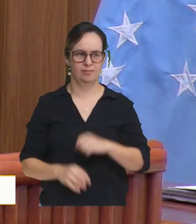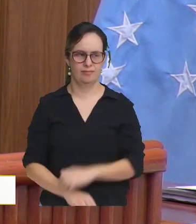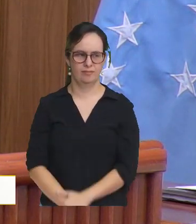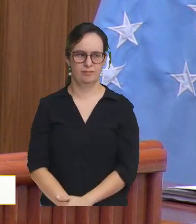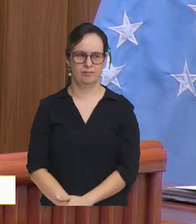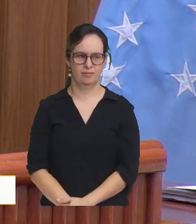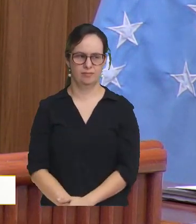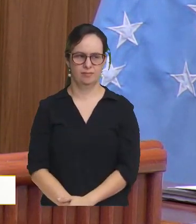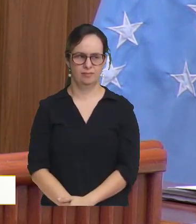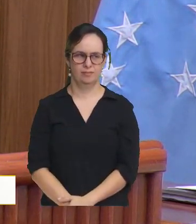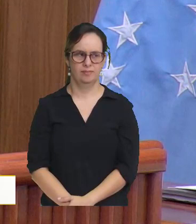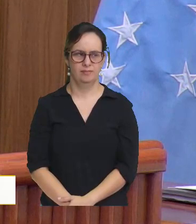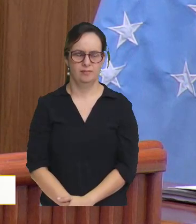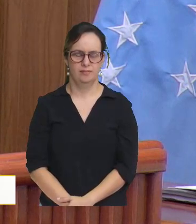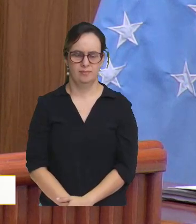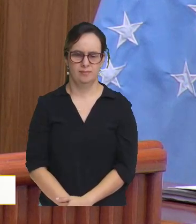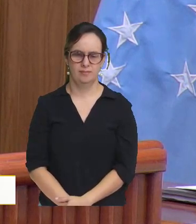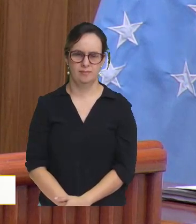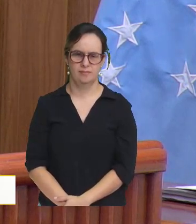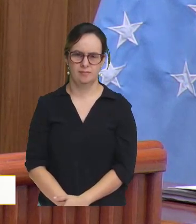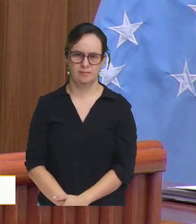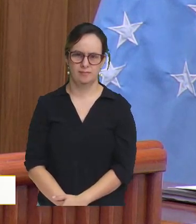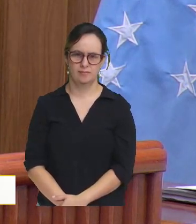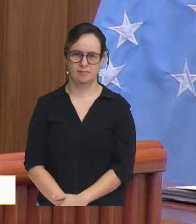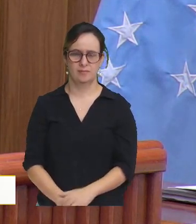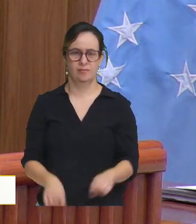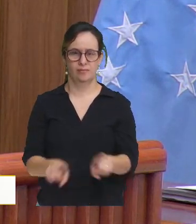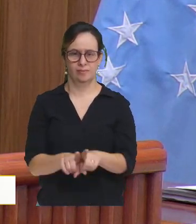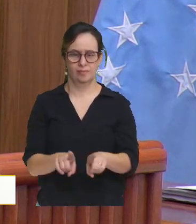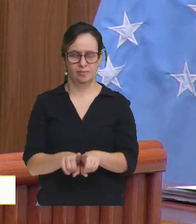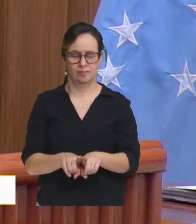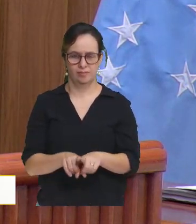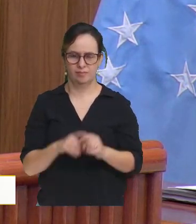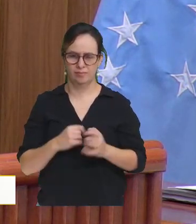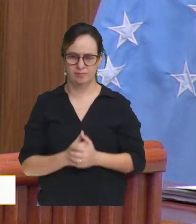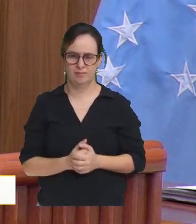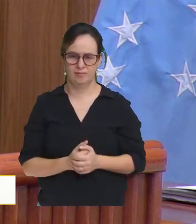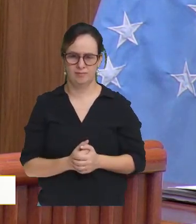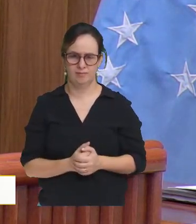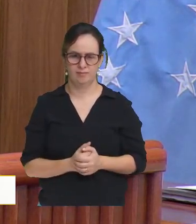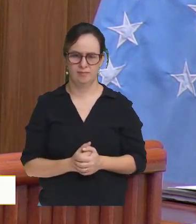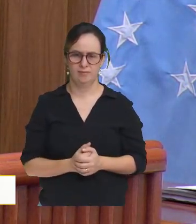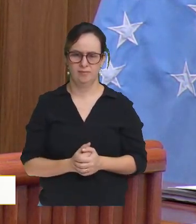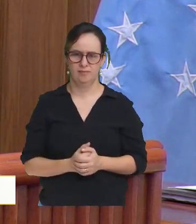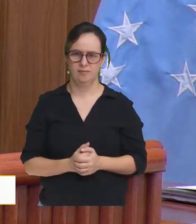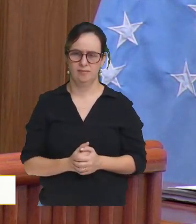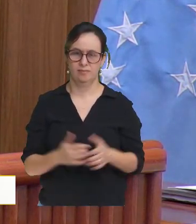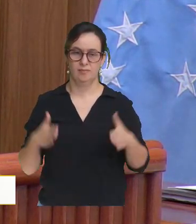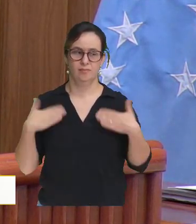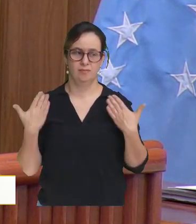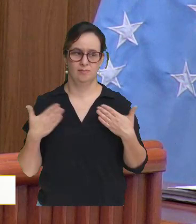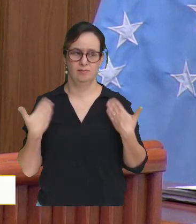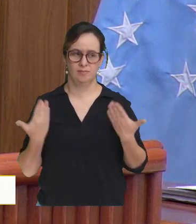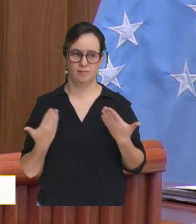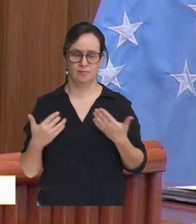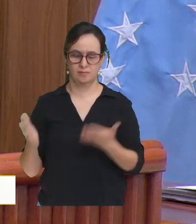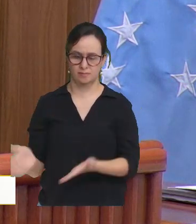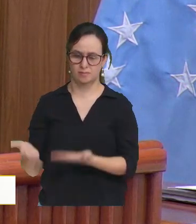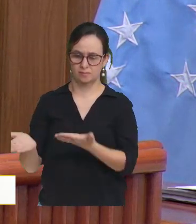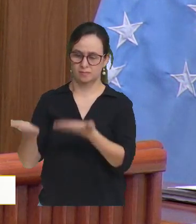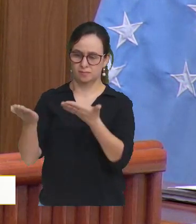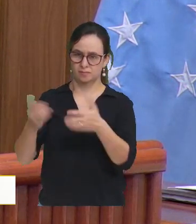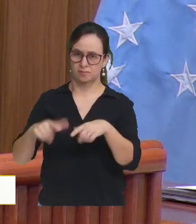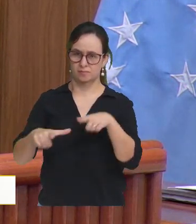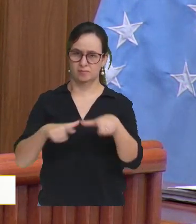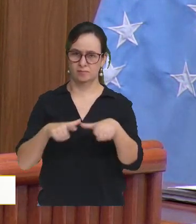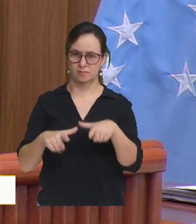e que eu espero, com essa honrosa missão que me deram aqui, que eu possa dizer,